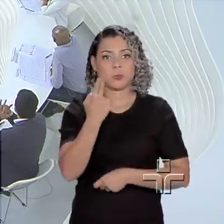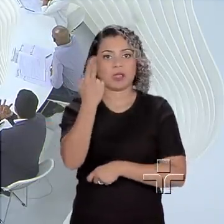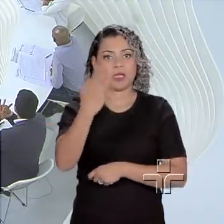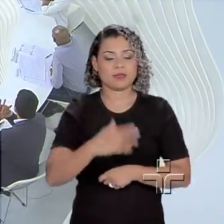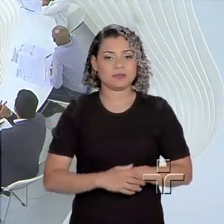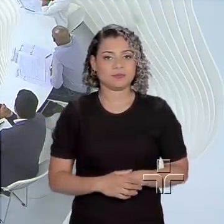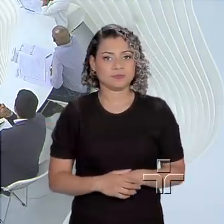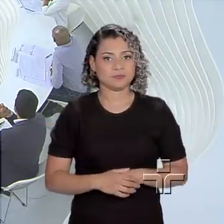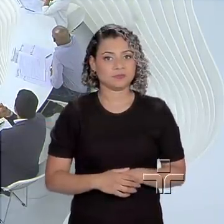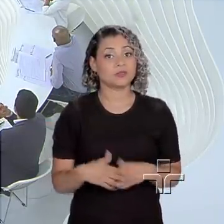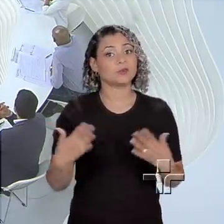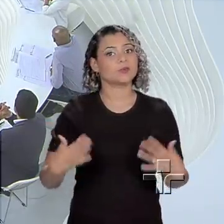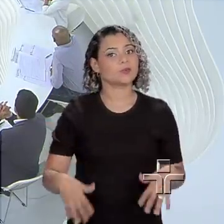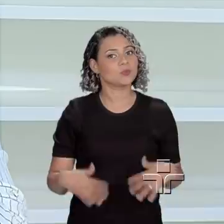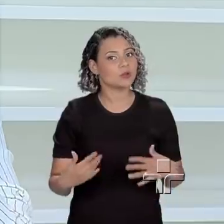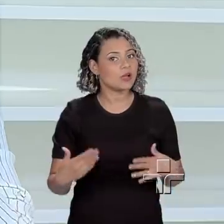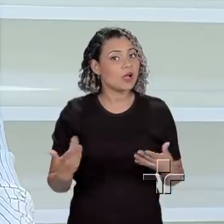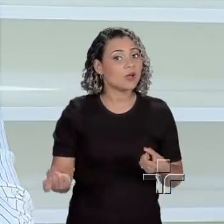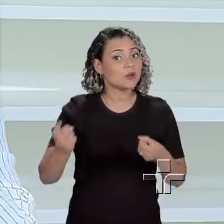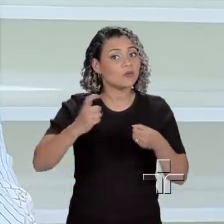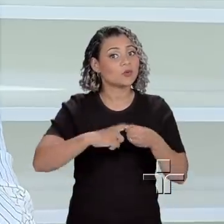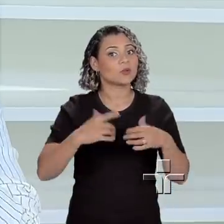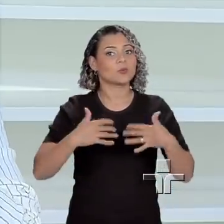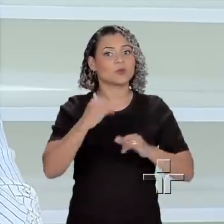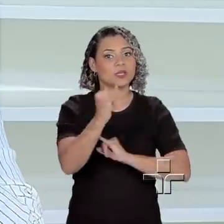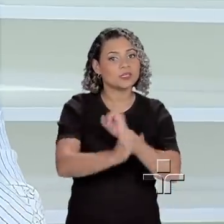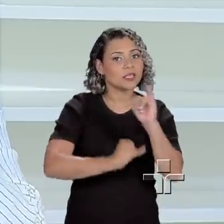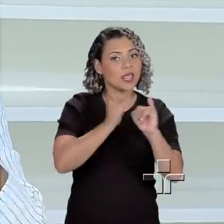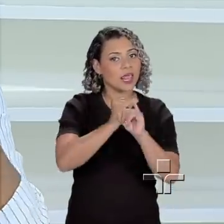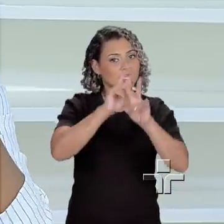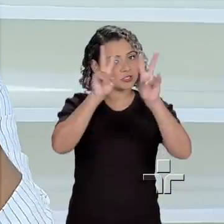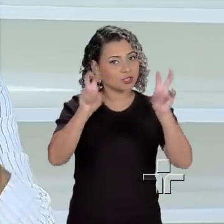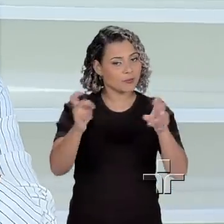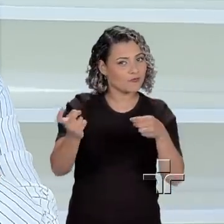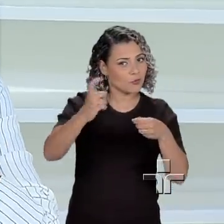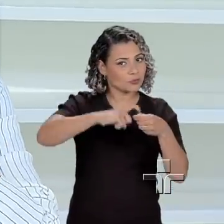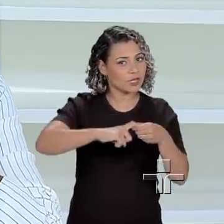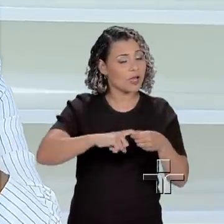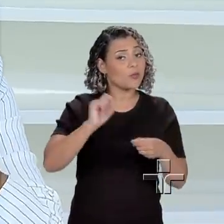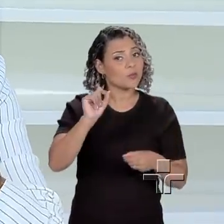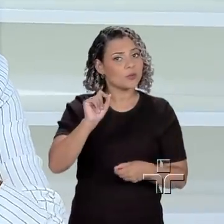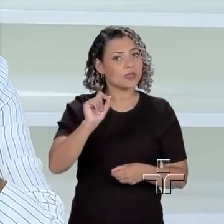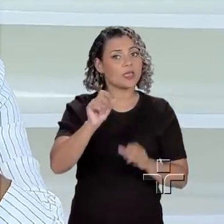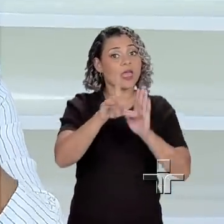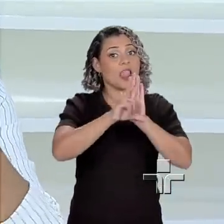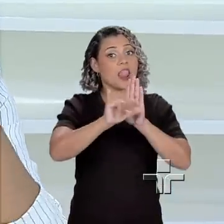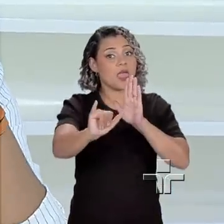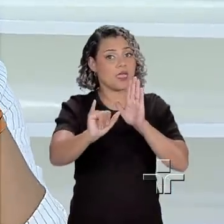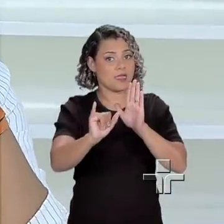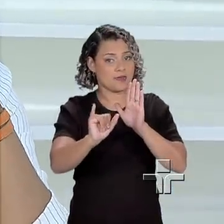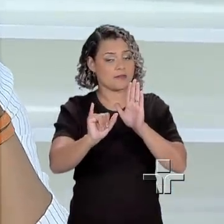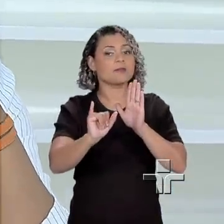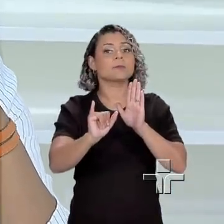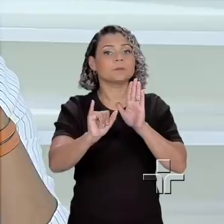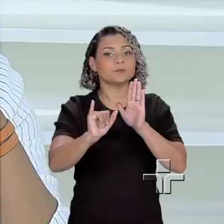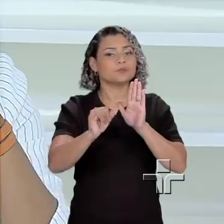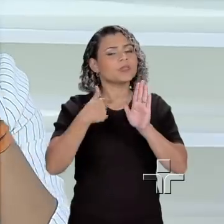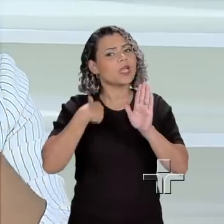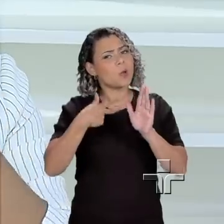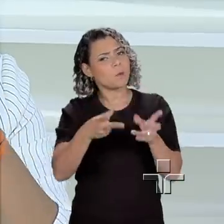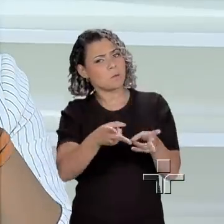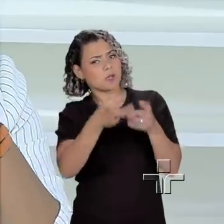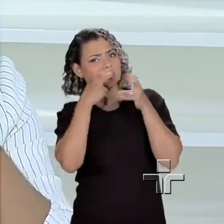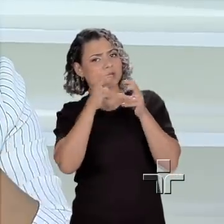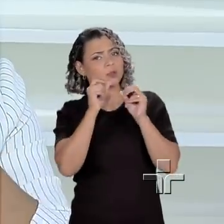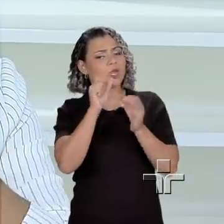aproveitar esse gancho da ONU, da internet, sobre regulamentação, vejo, por exemplo,